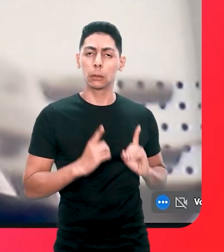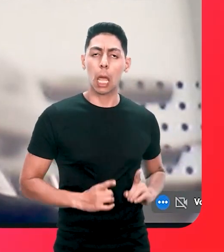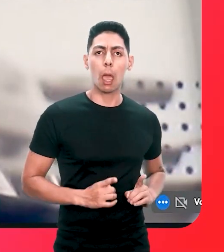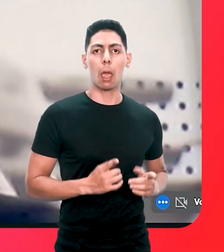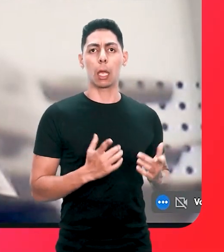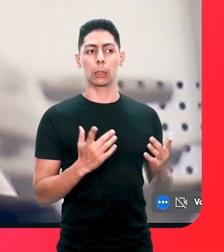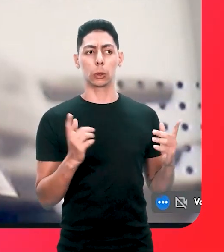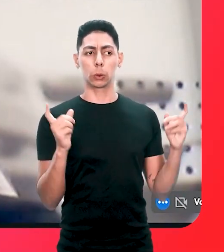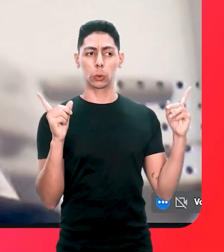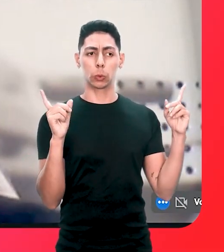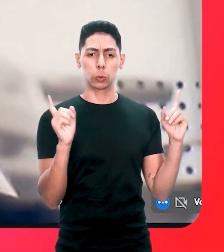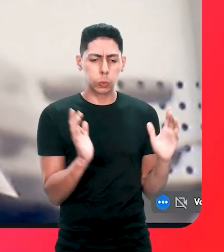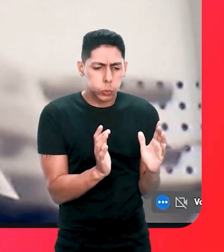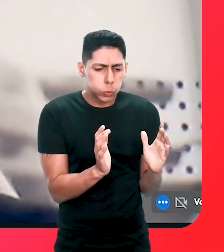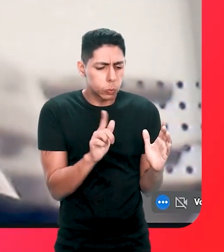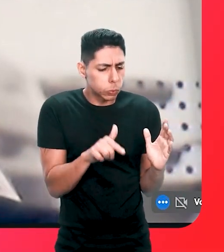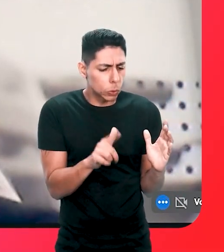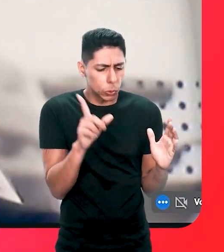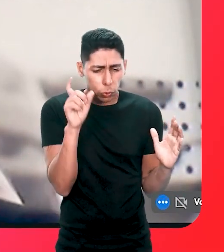tinha dificuldades, que